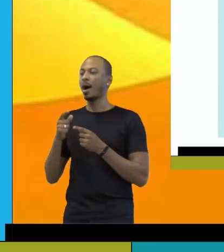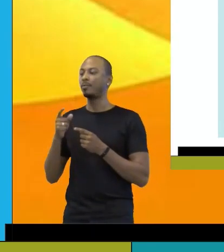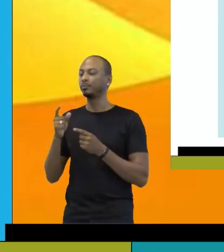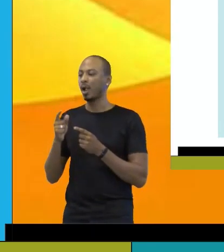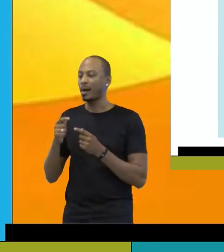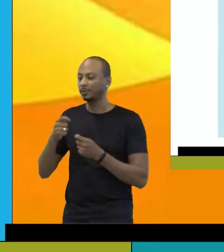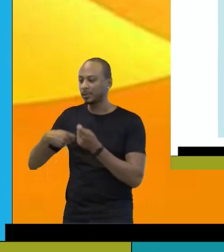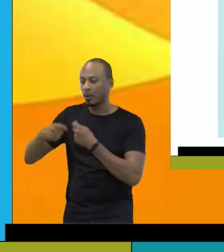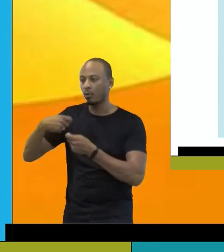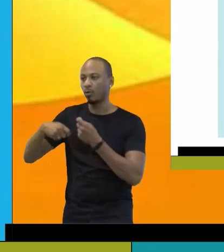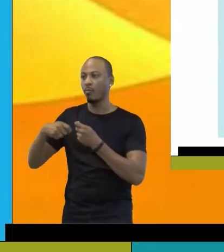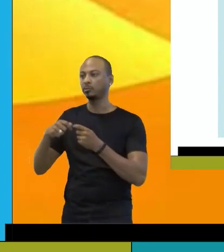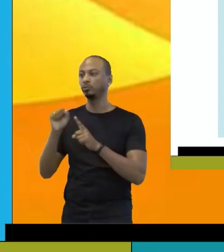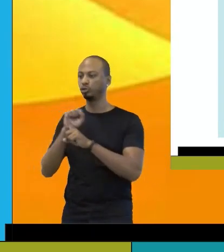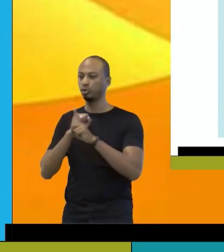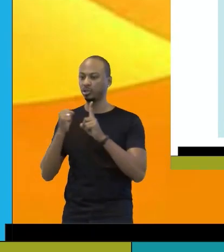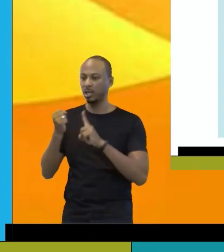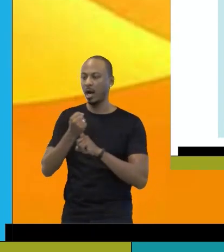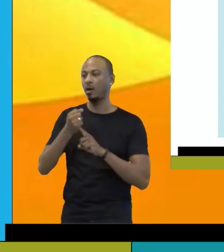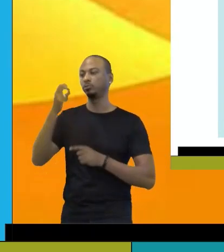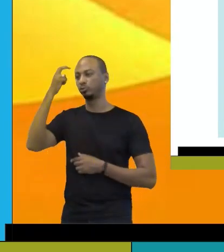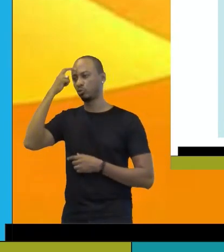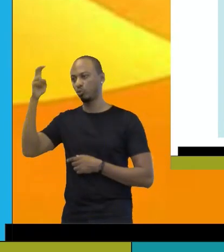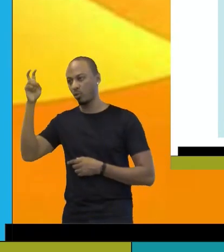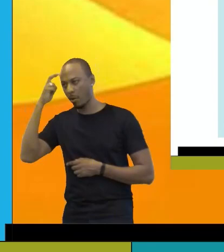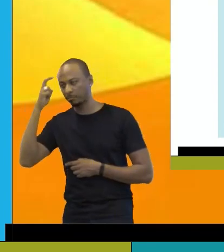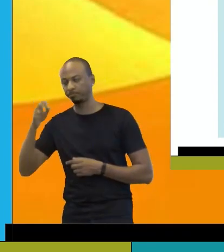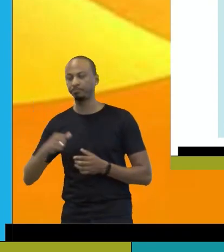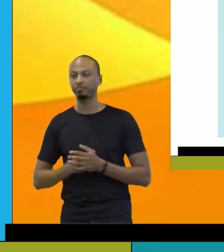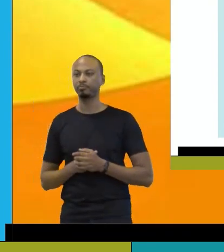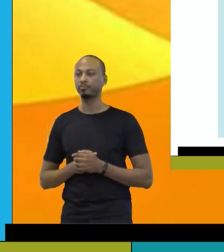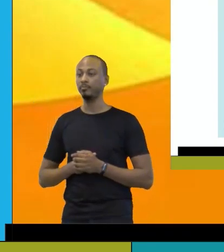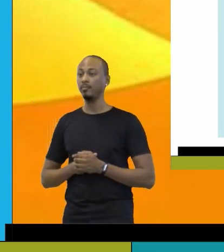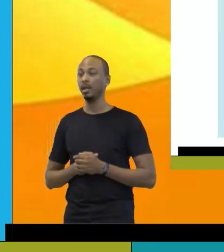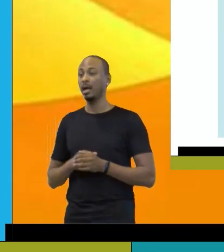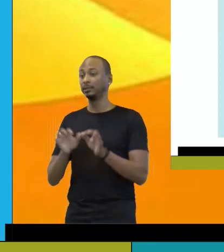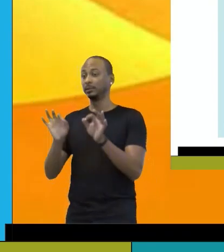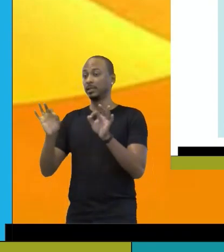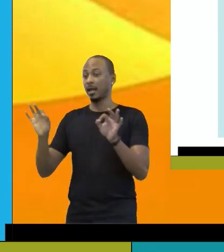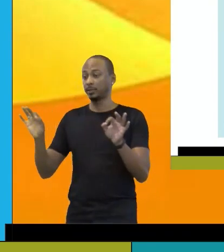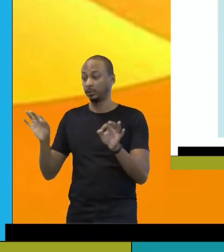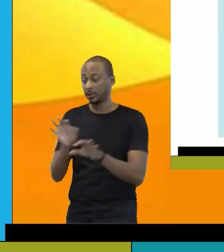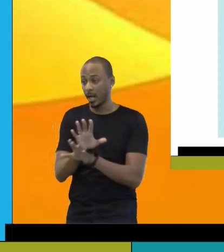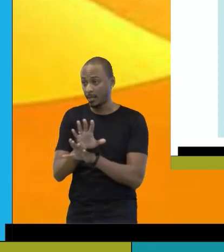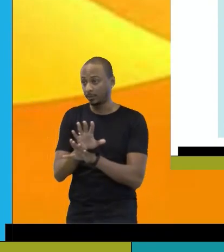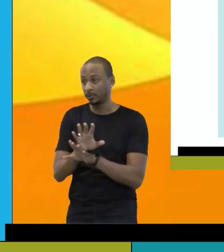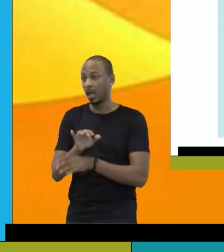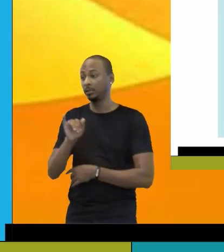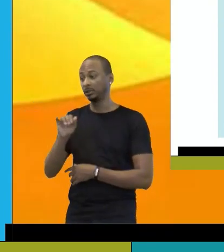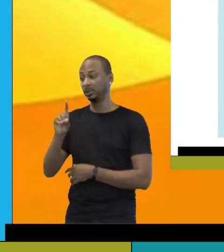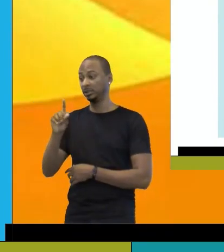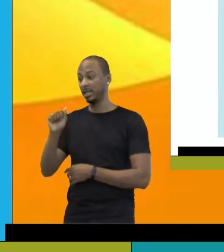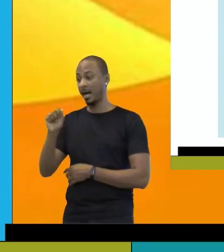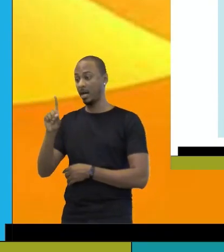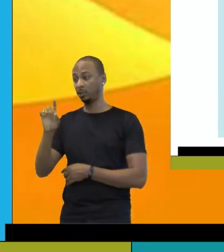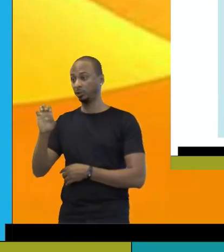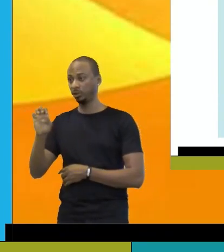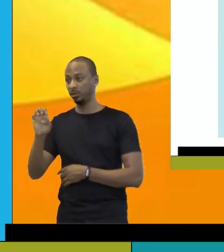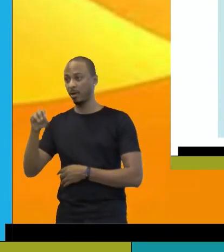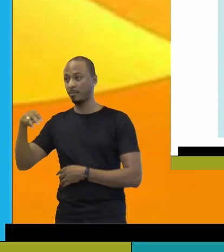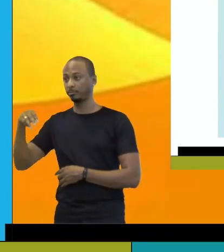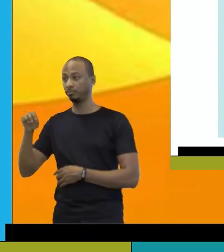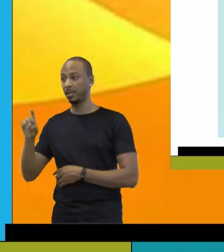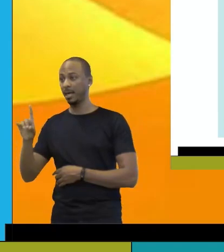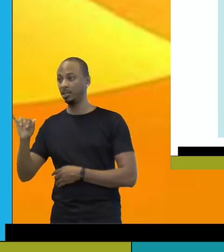culturais e sociais. O fim da Idade Média promove o início da Idade Moderna e o fim